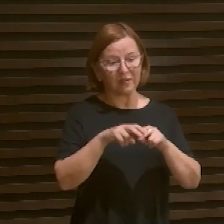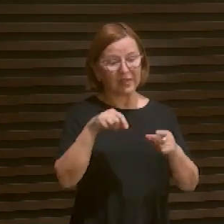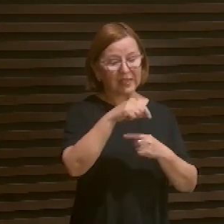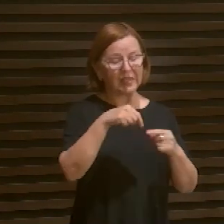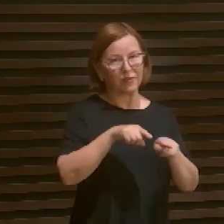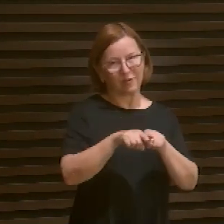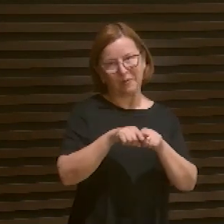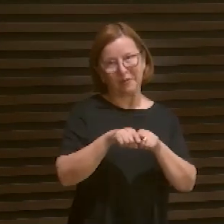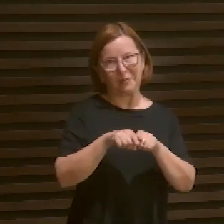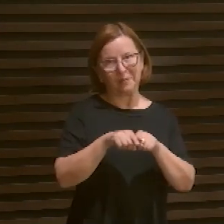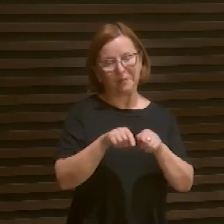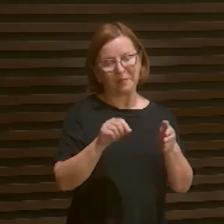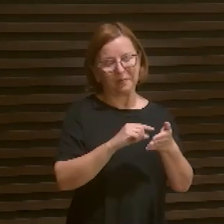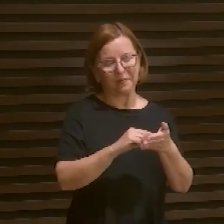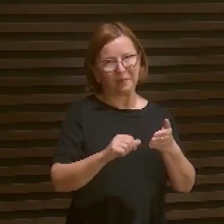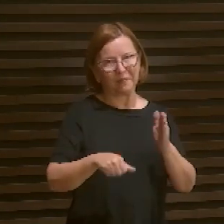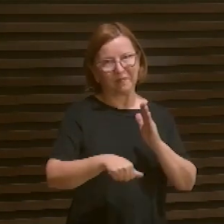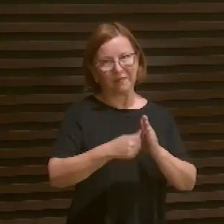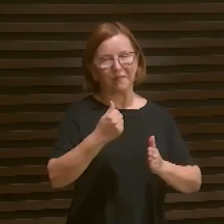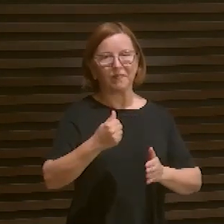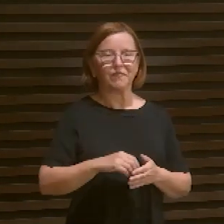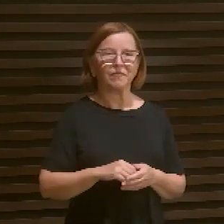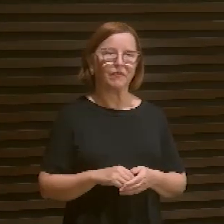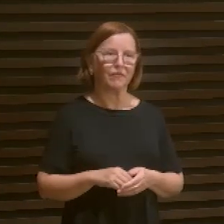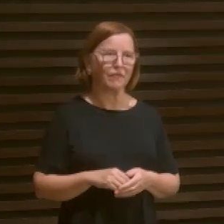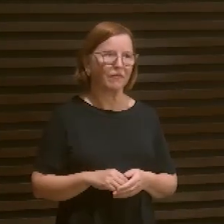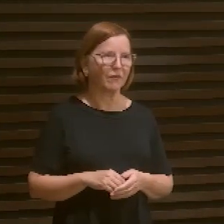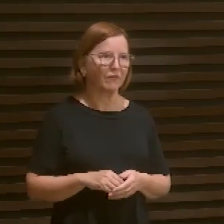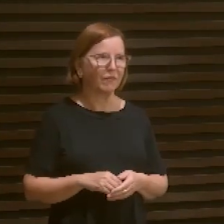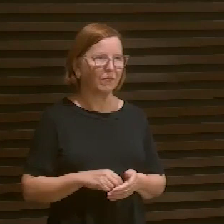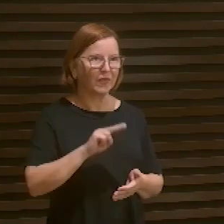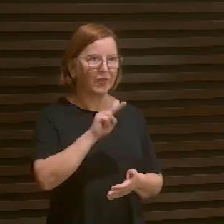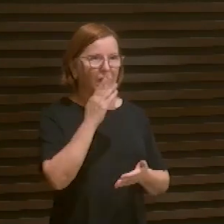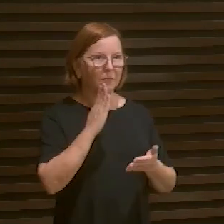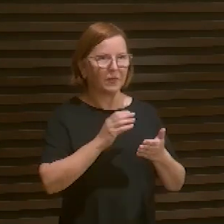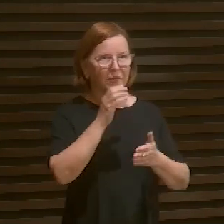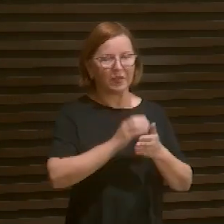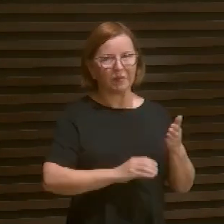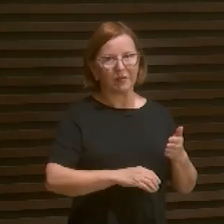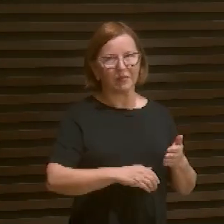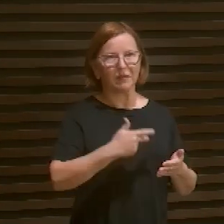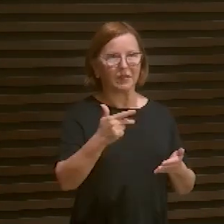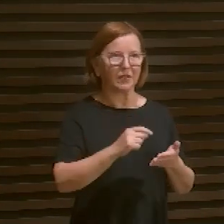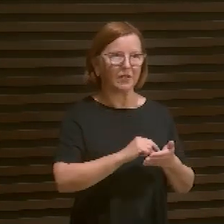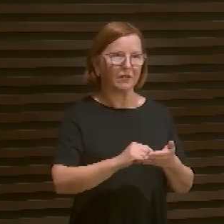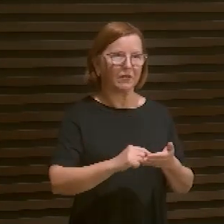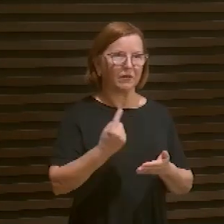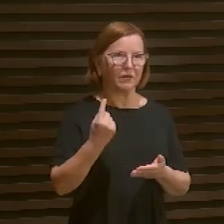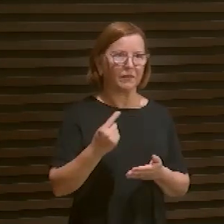irmãos, versículo 1, pode abrir a sua Bíblia aí, Hebreus capítulo 3, versículo 1, por isso,